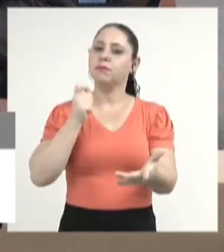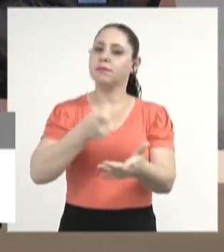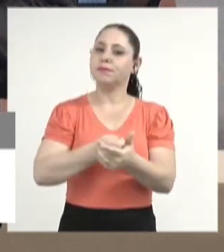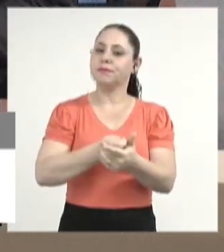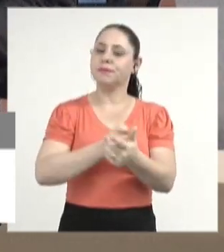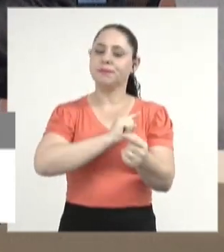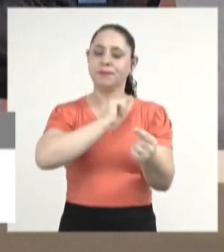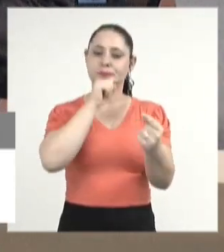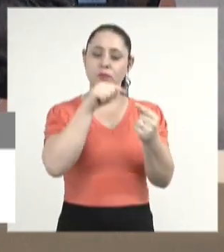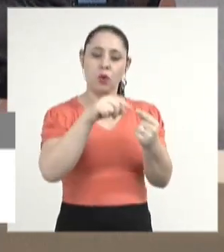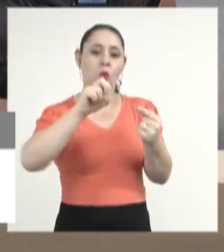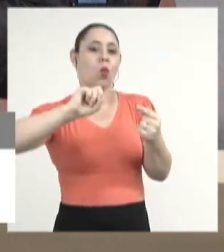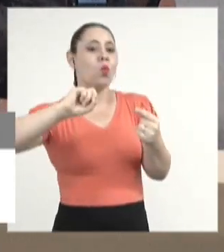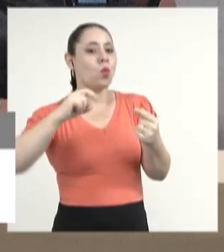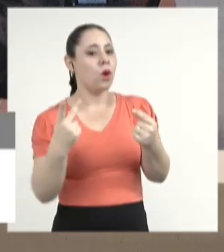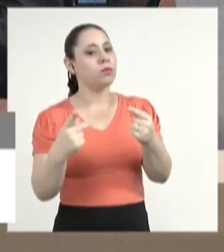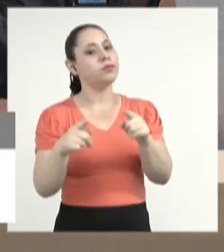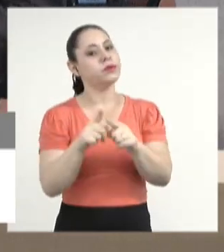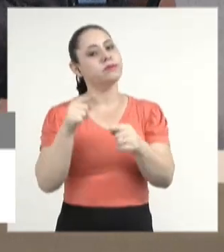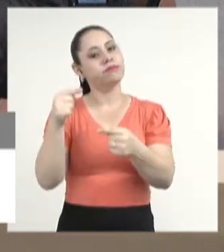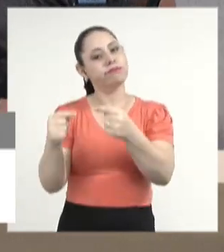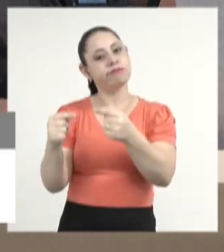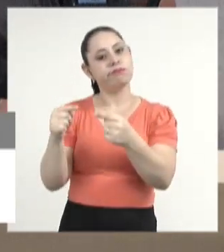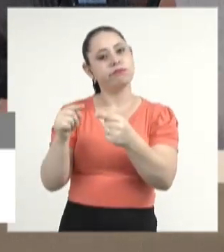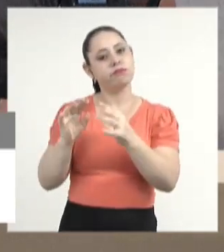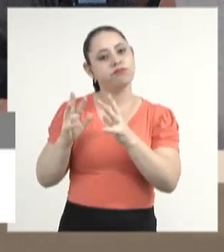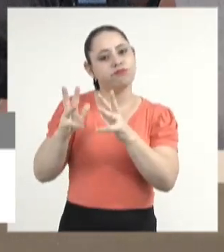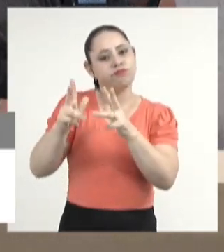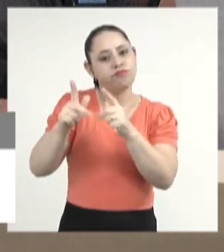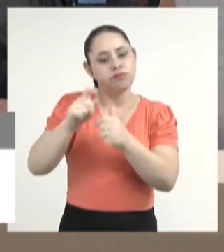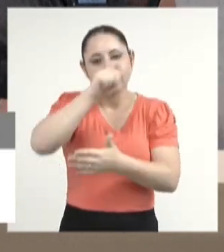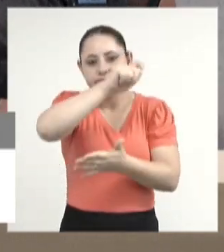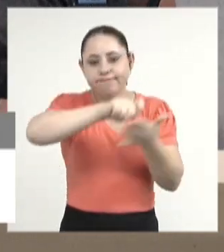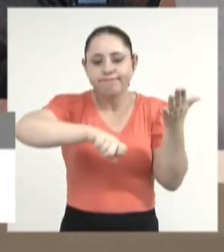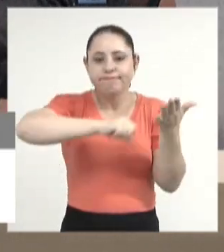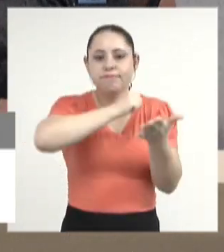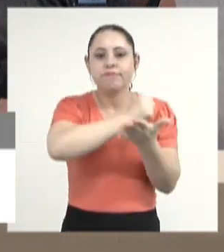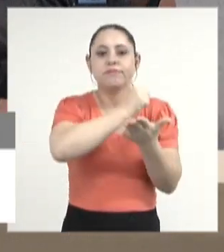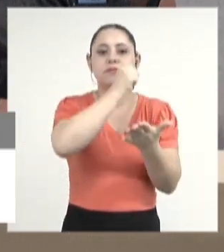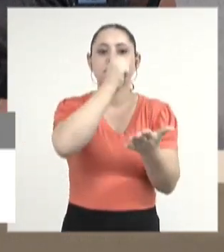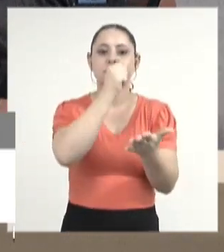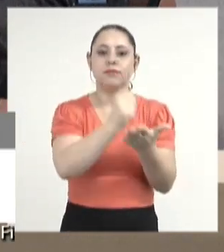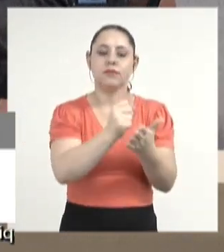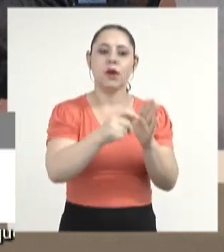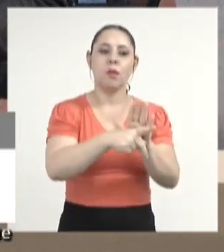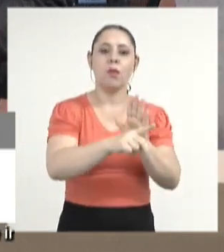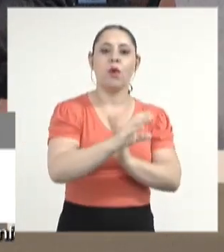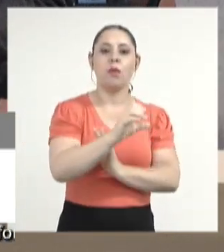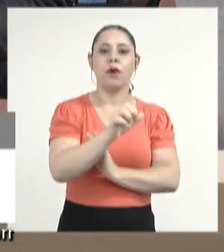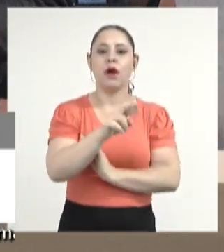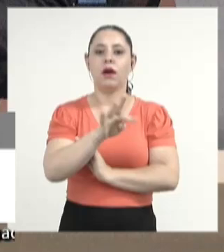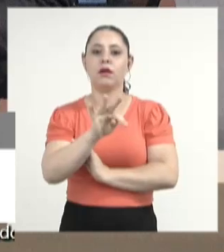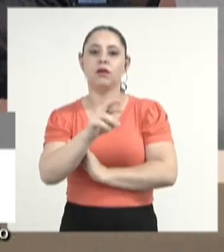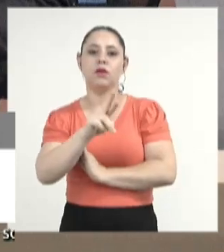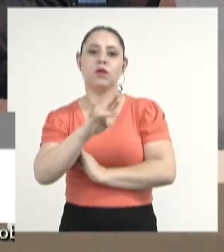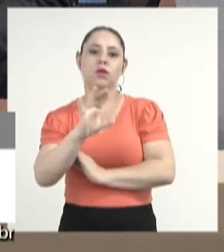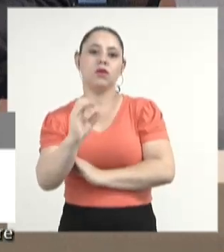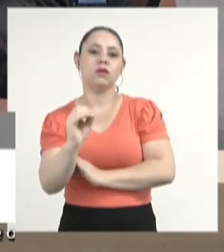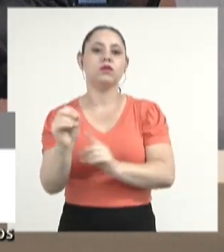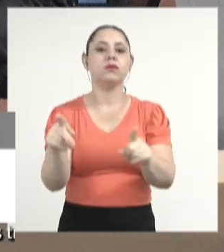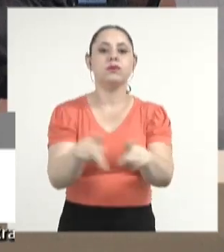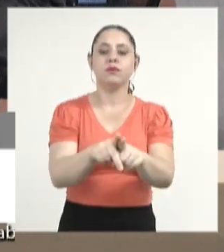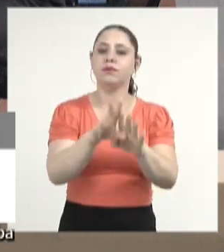aplicam direta ou indiretamente a todos os registros e atos notariais a serem